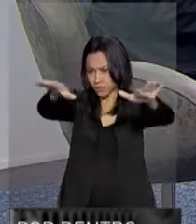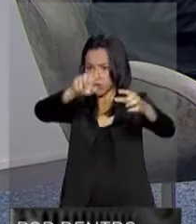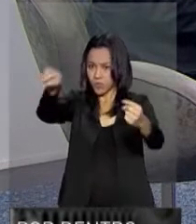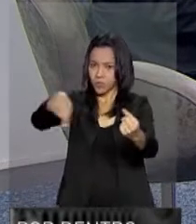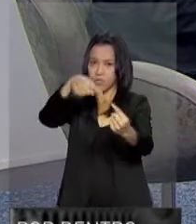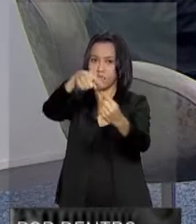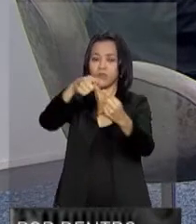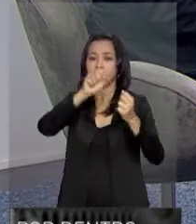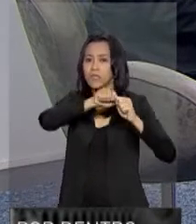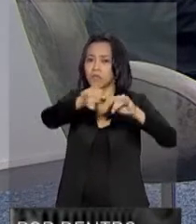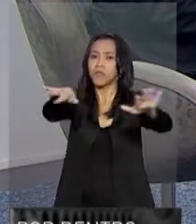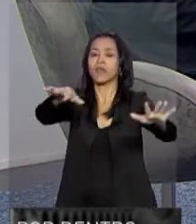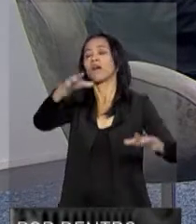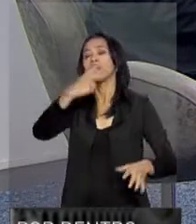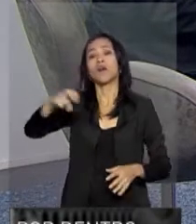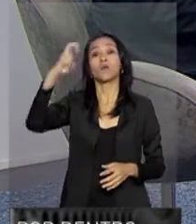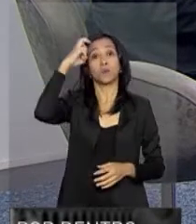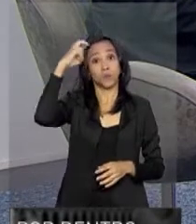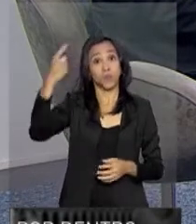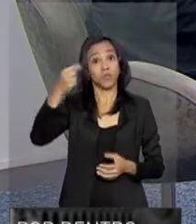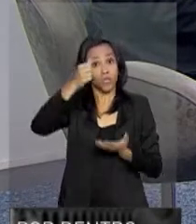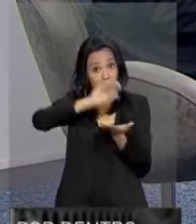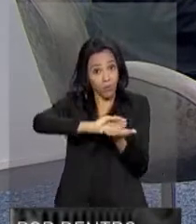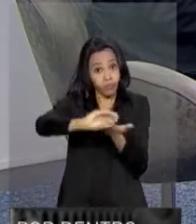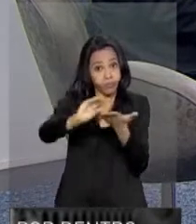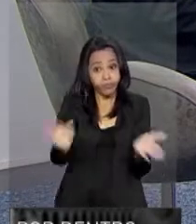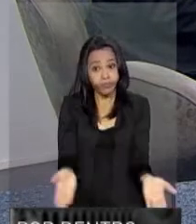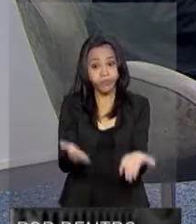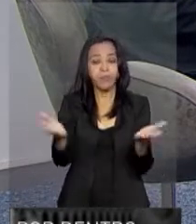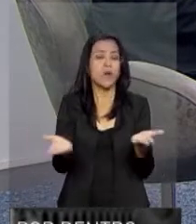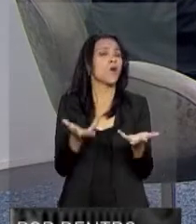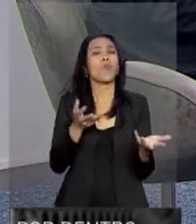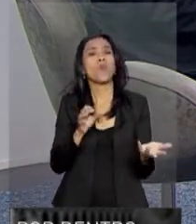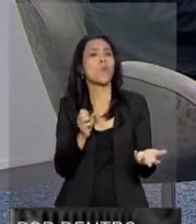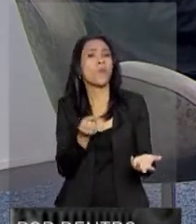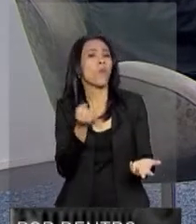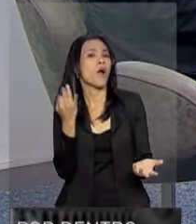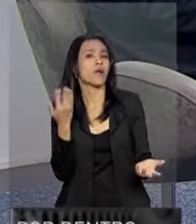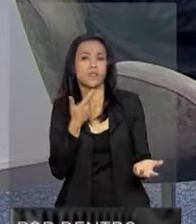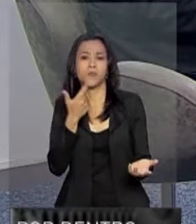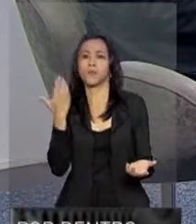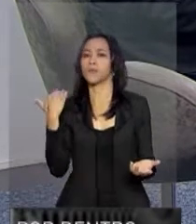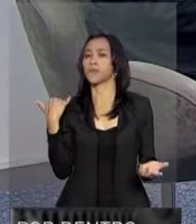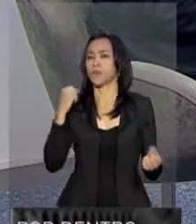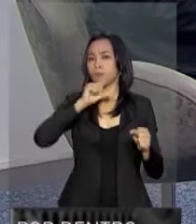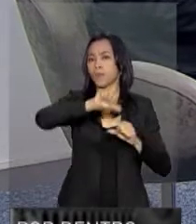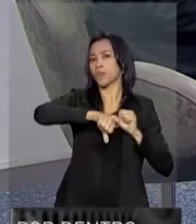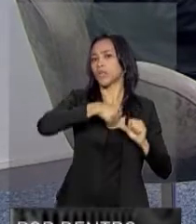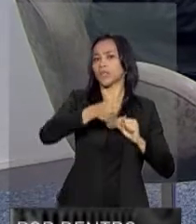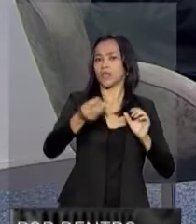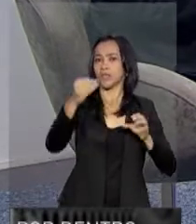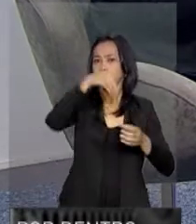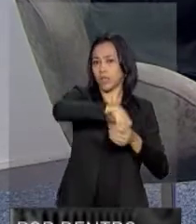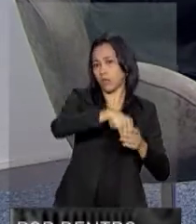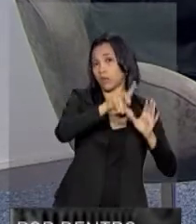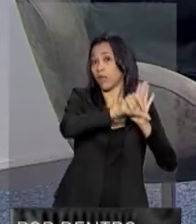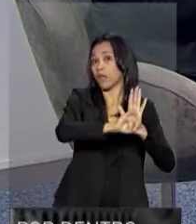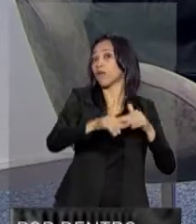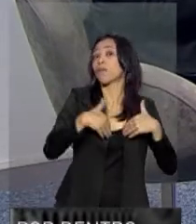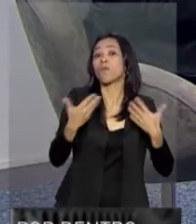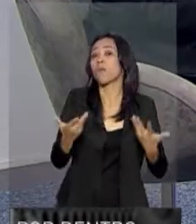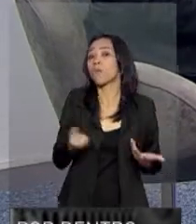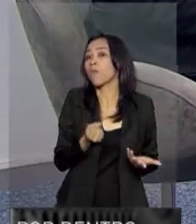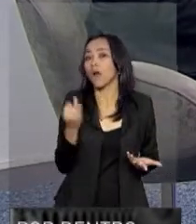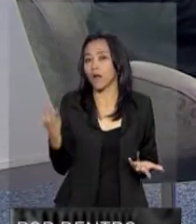investimentos e também é comentado um pouquinho as mudanças que foram feitas recentemente com a repercussão dessas mudanças olha eu sou entusiasta